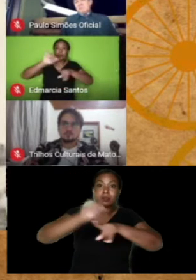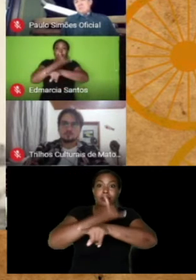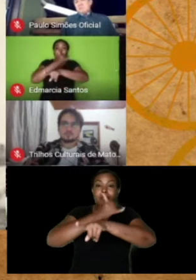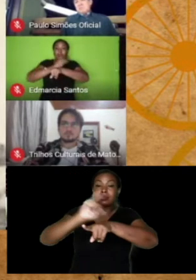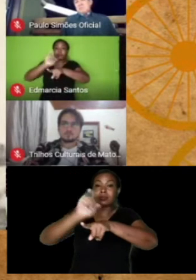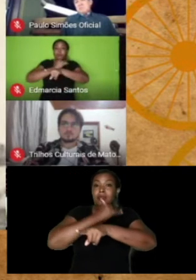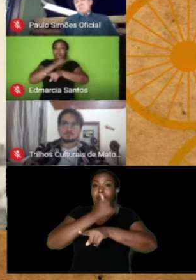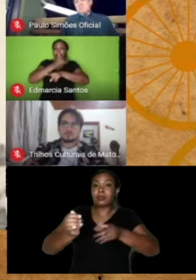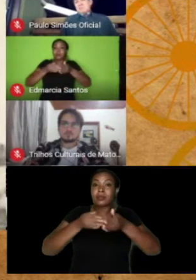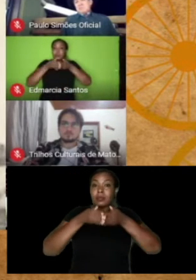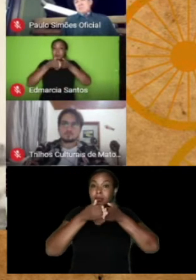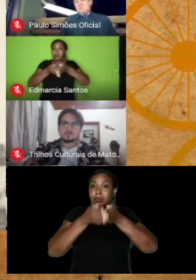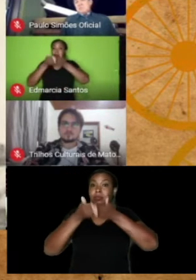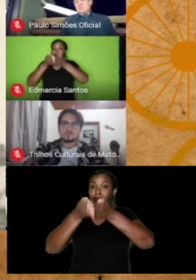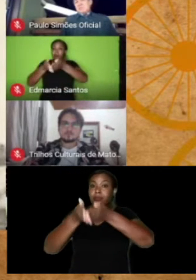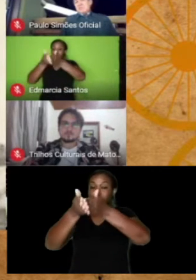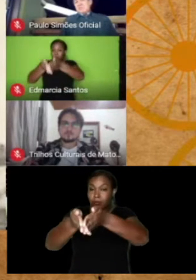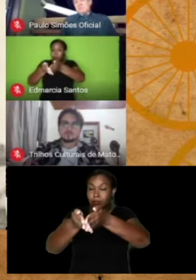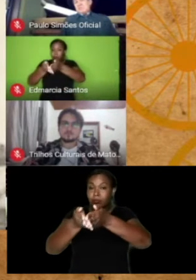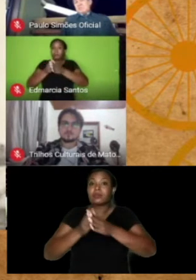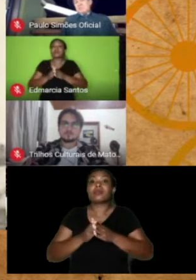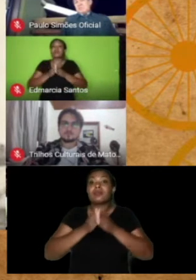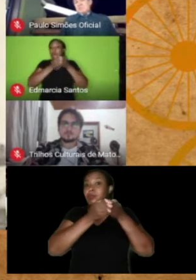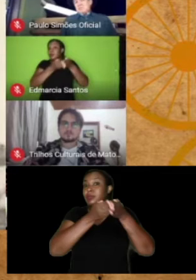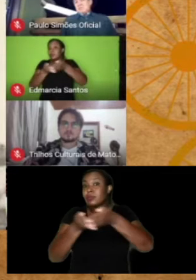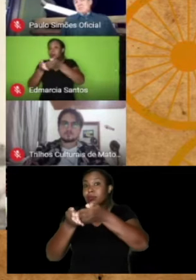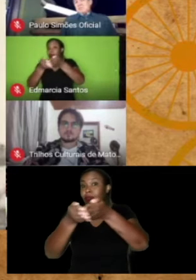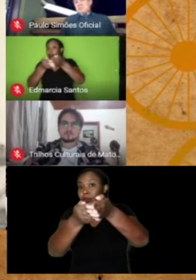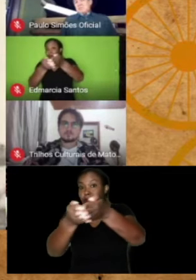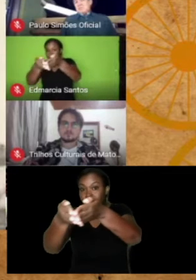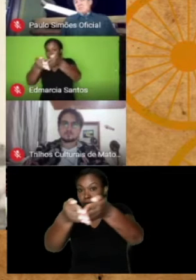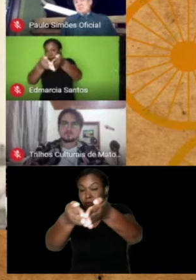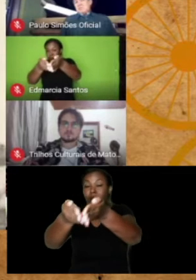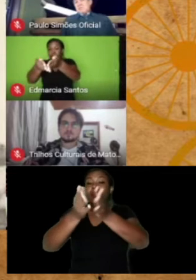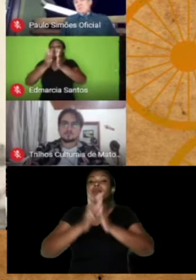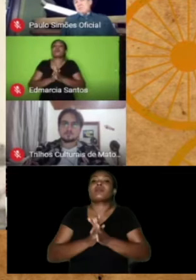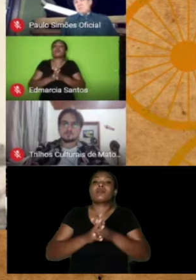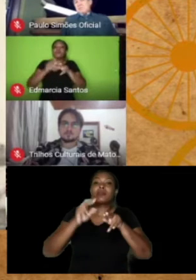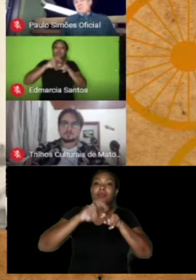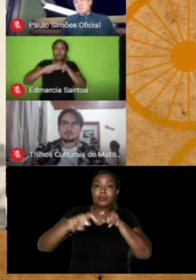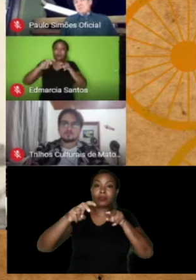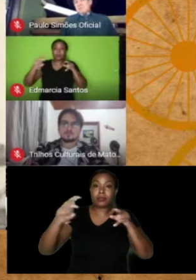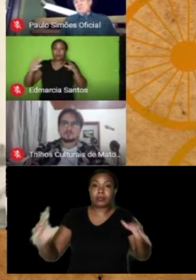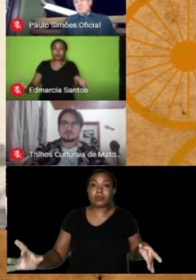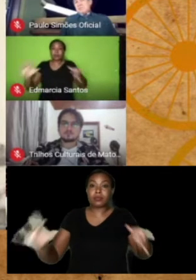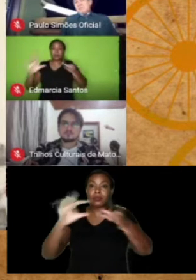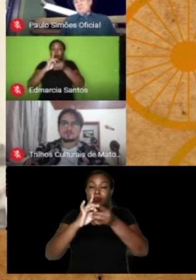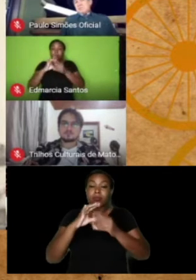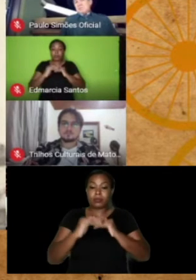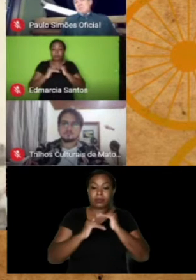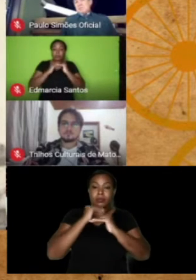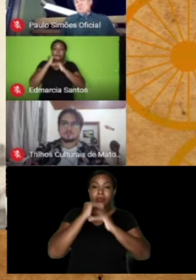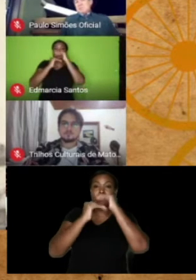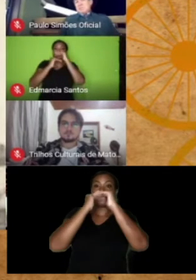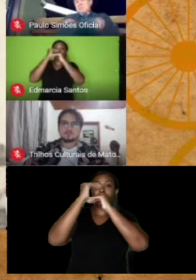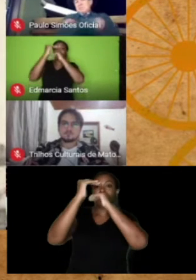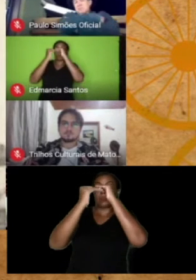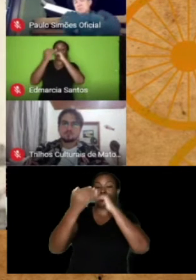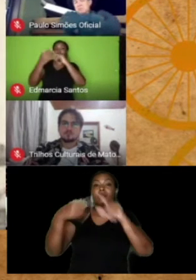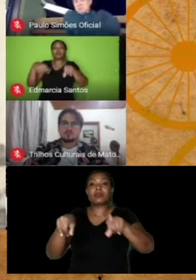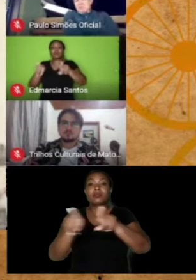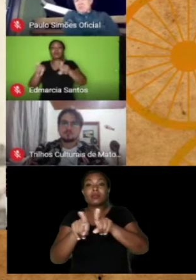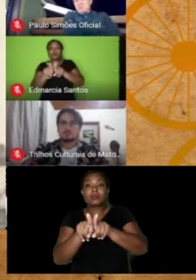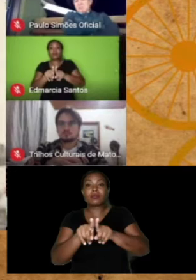A ferrovia, ela chega para nós no intuito de integrar, ou seja, de desenvolver e